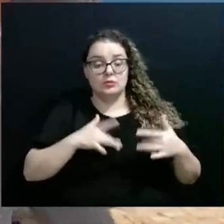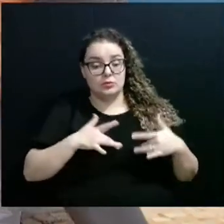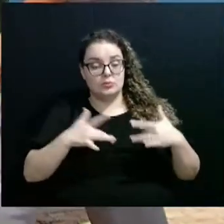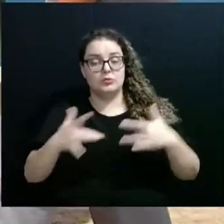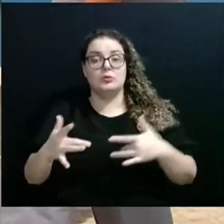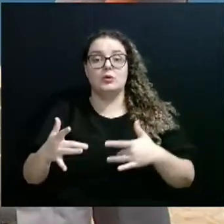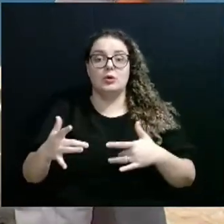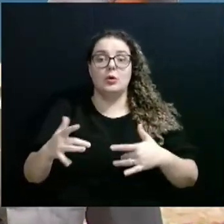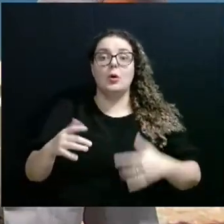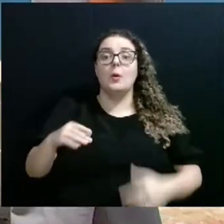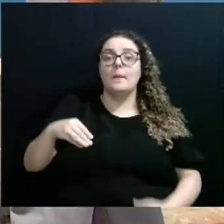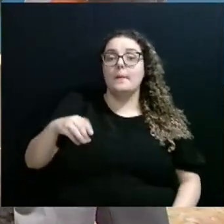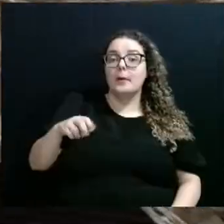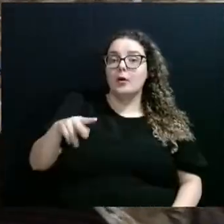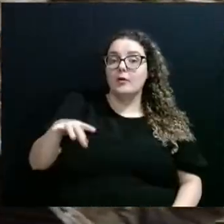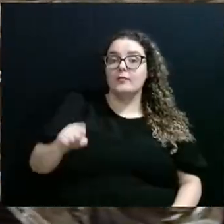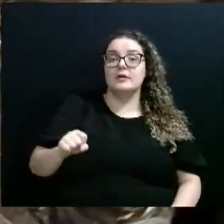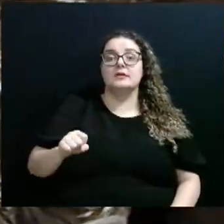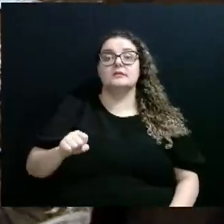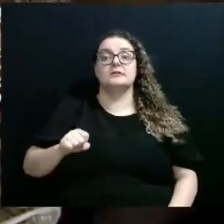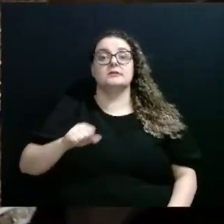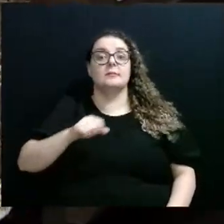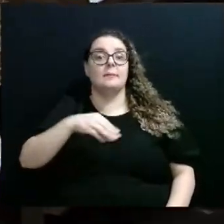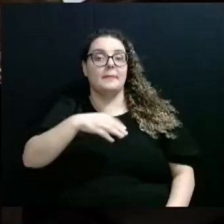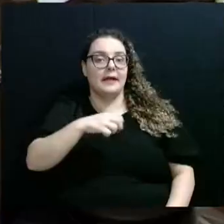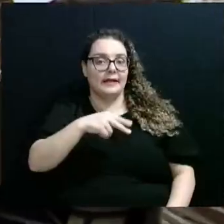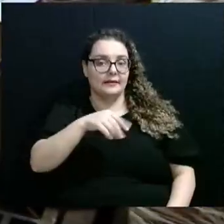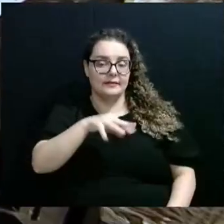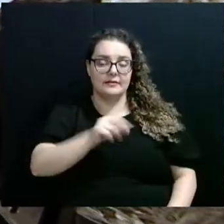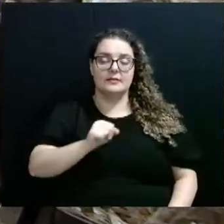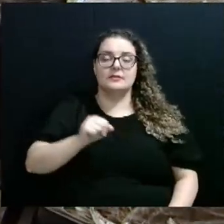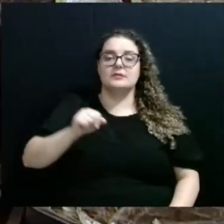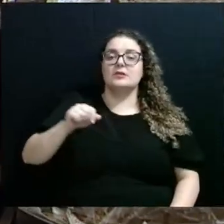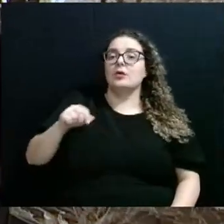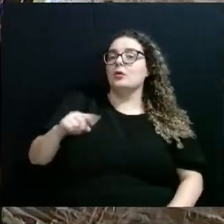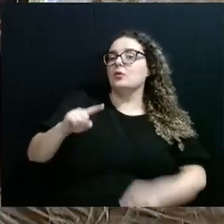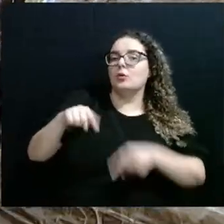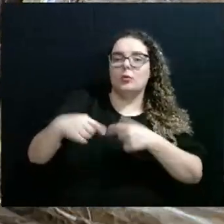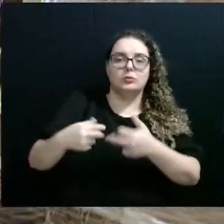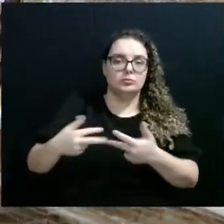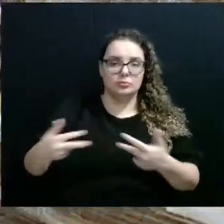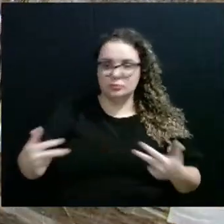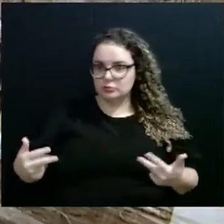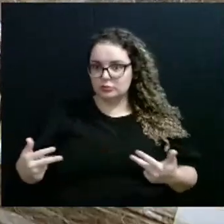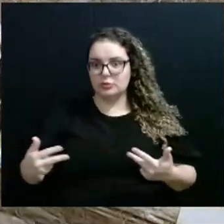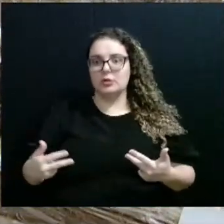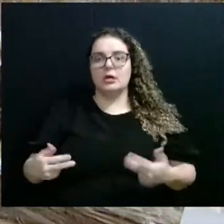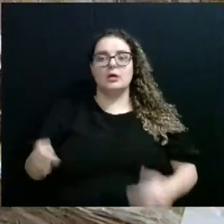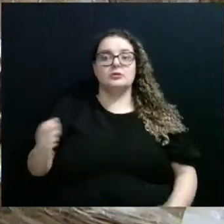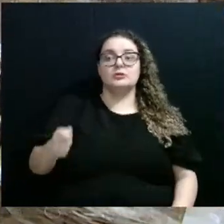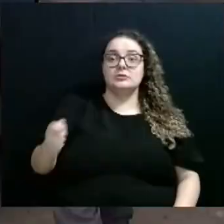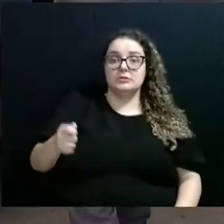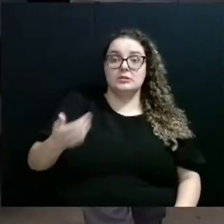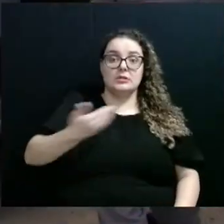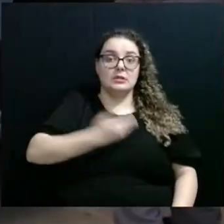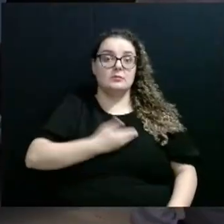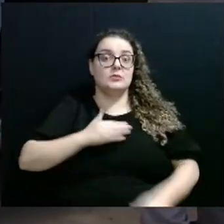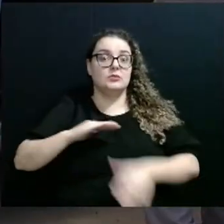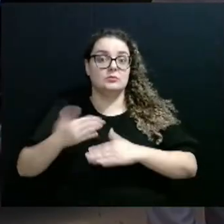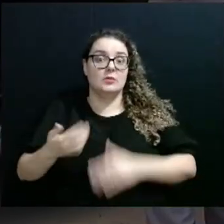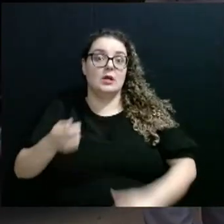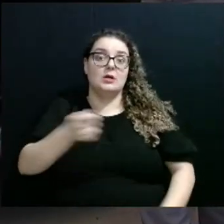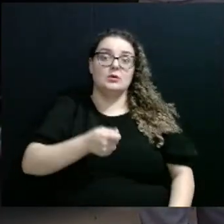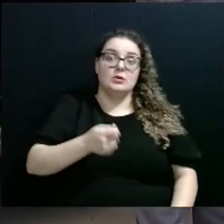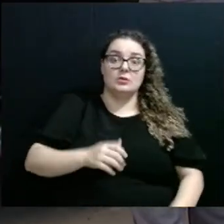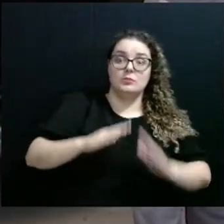máquinas, arquivos e utensílios, entre outros às sociedades, amigos de bairros, associações de moradores, cooperativas